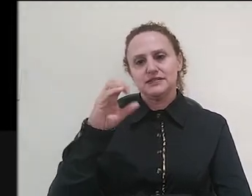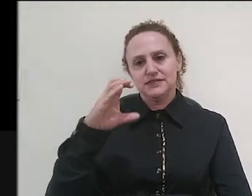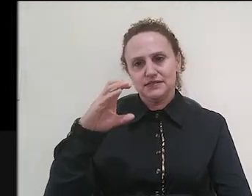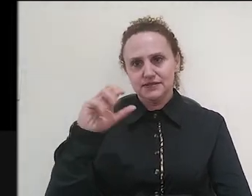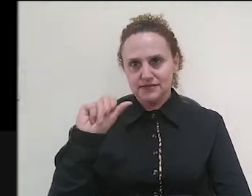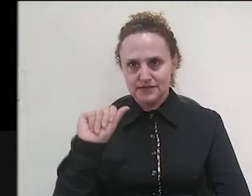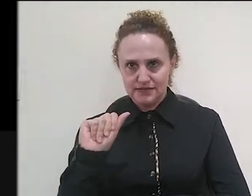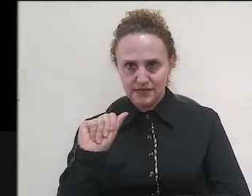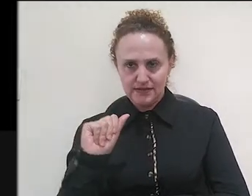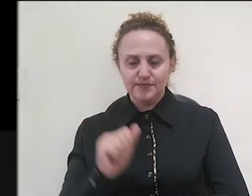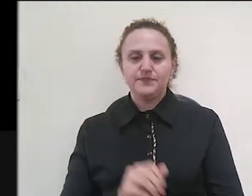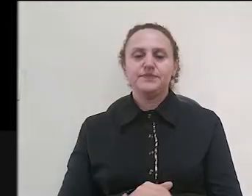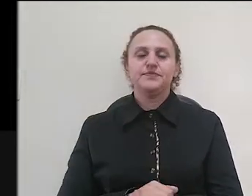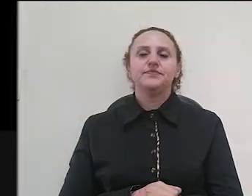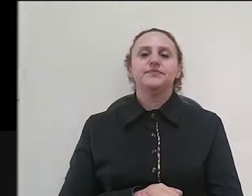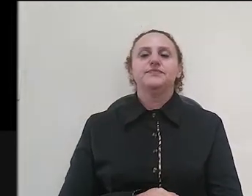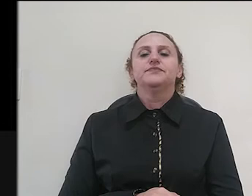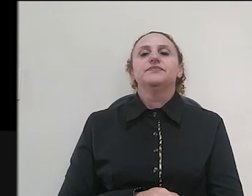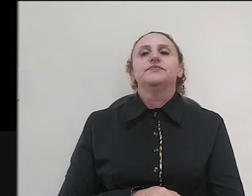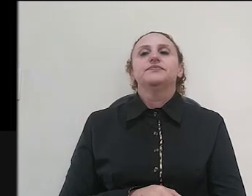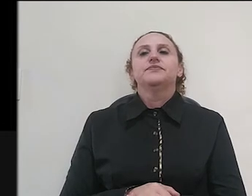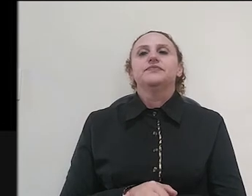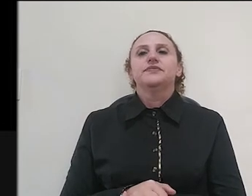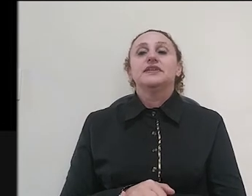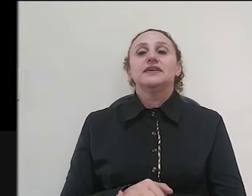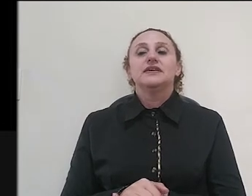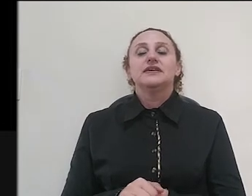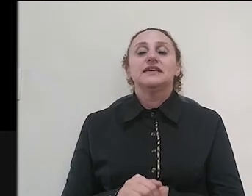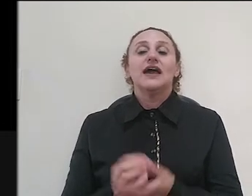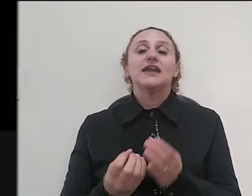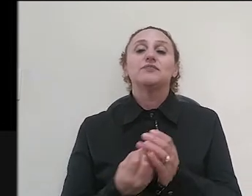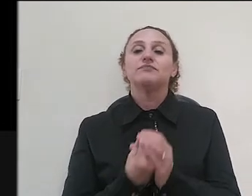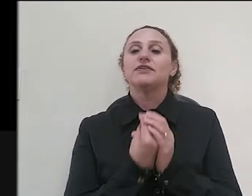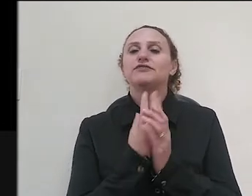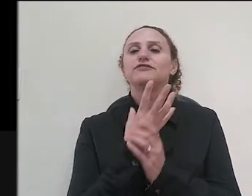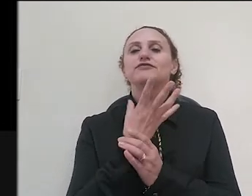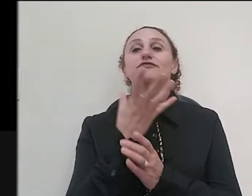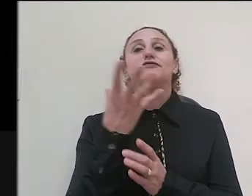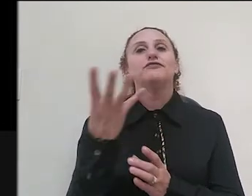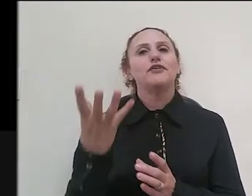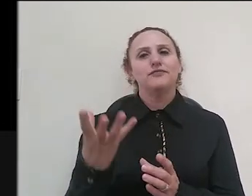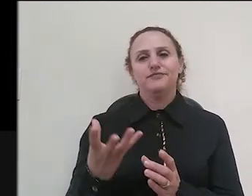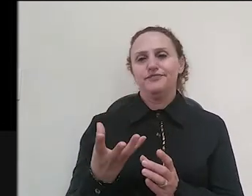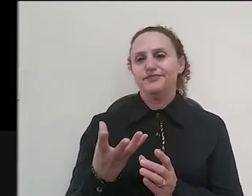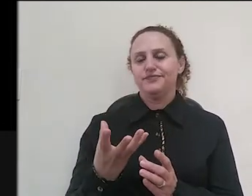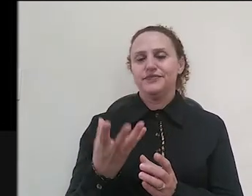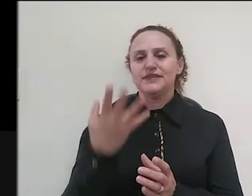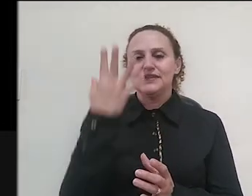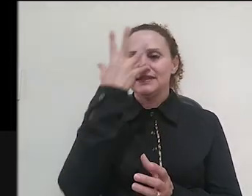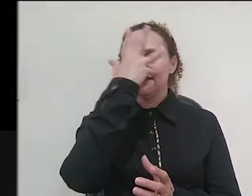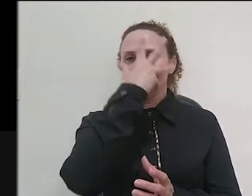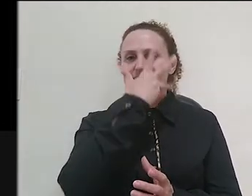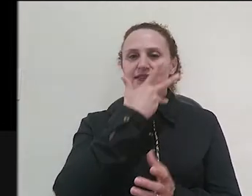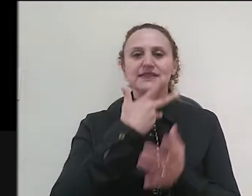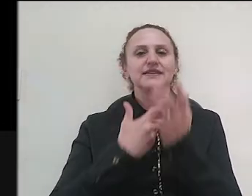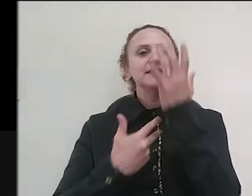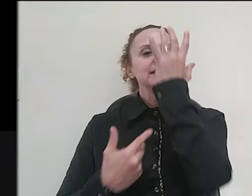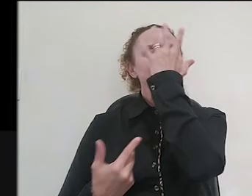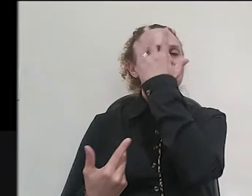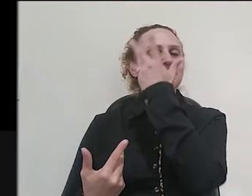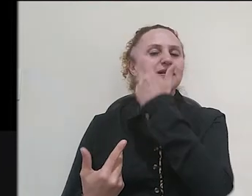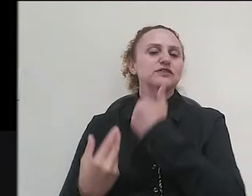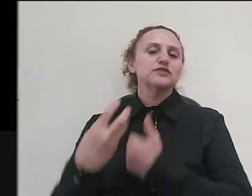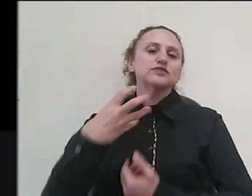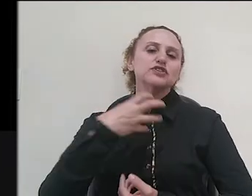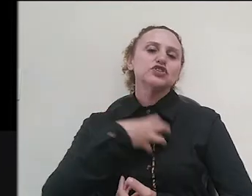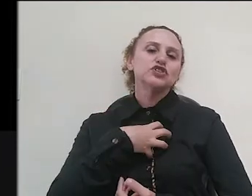a crença de que o sentimento amoroso seja fonte de bondade e de beleza, sem ter iniciado a temática amorosa, foi, no entanto, a poesia cavalheiresca que deu um novo